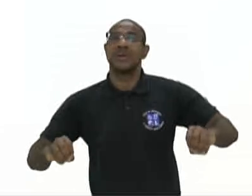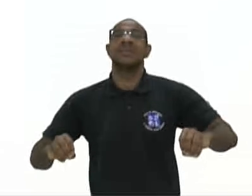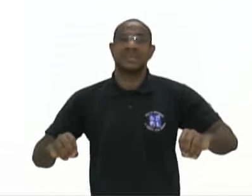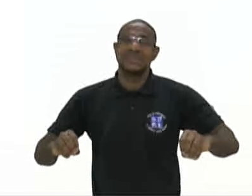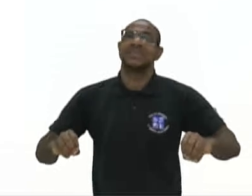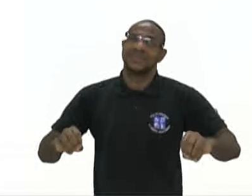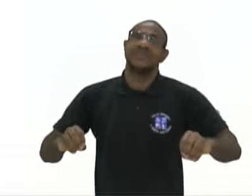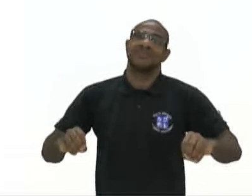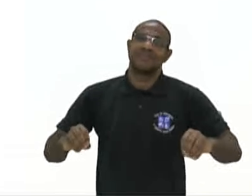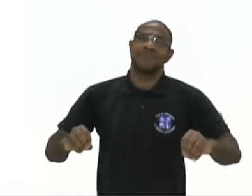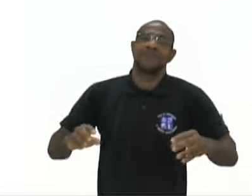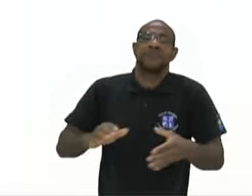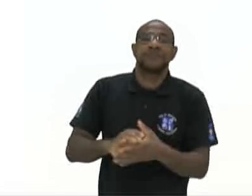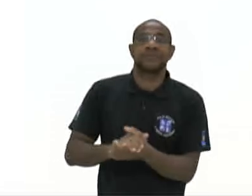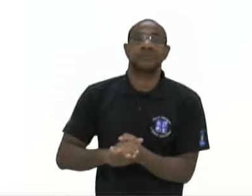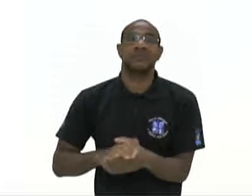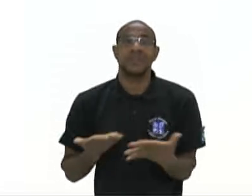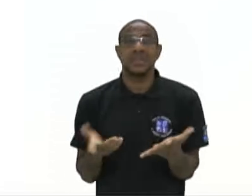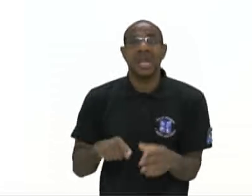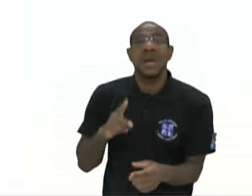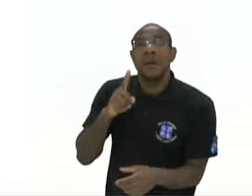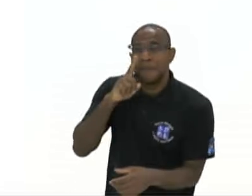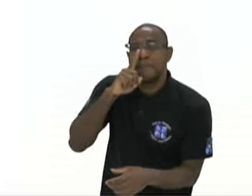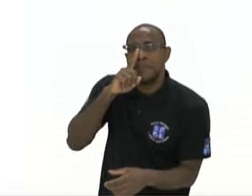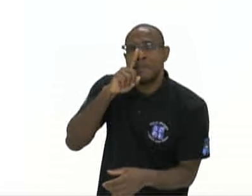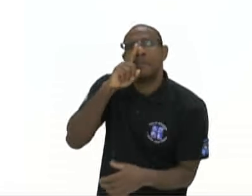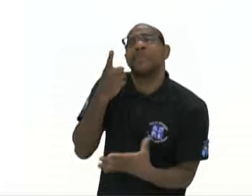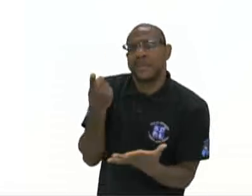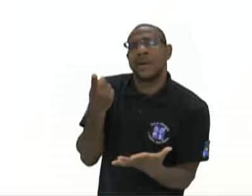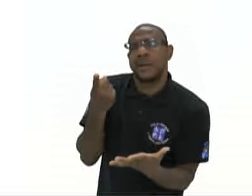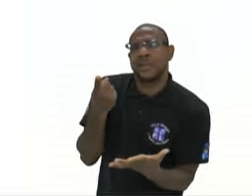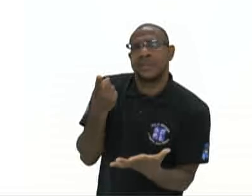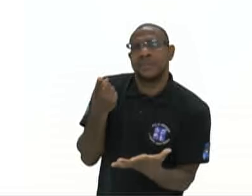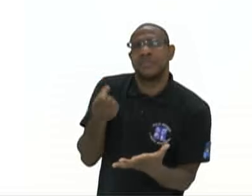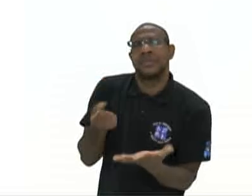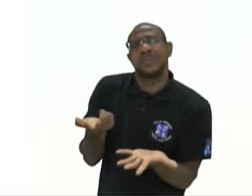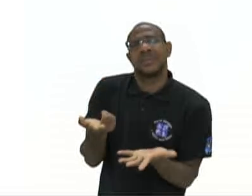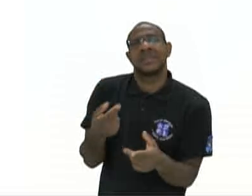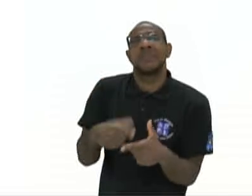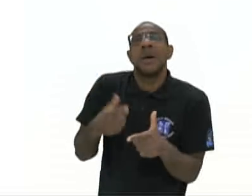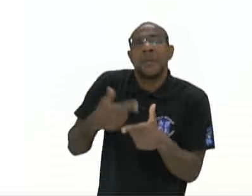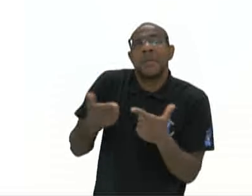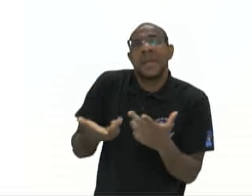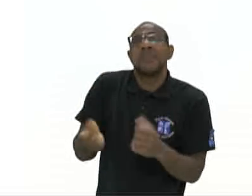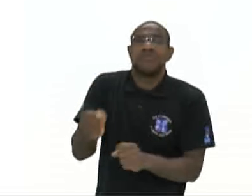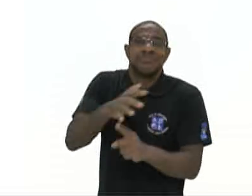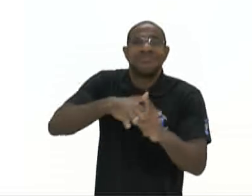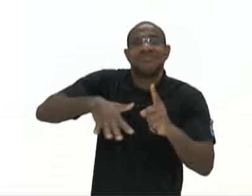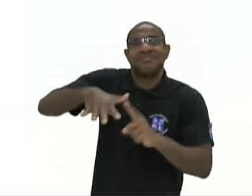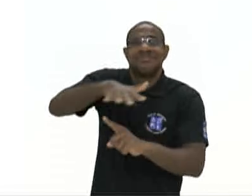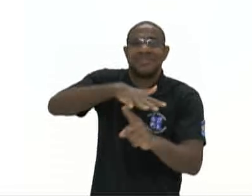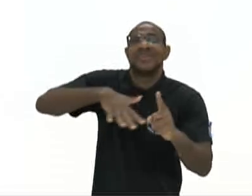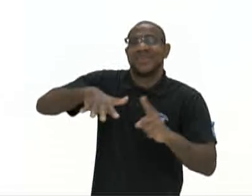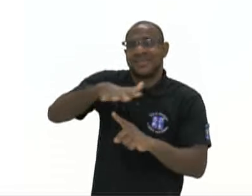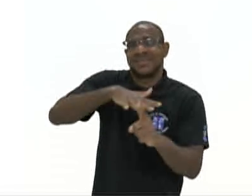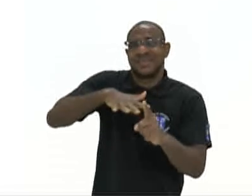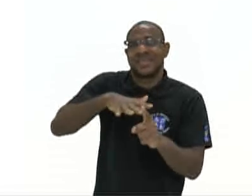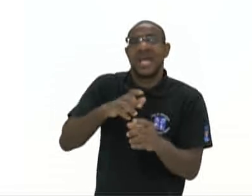de vulnerabilidade ambiental, social, econômica e